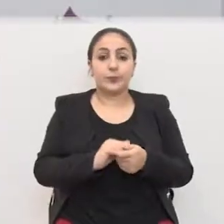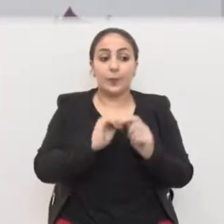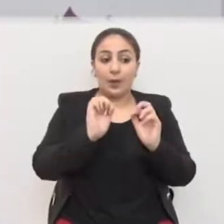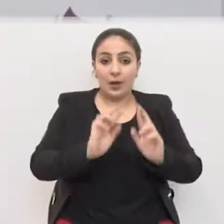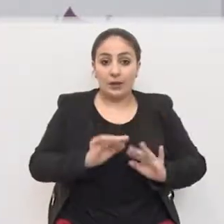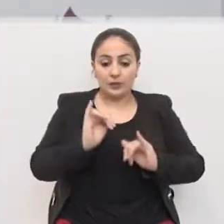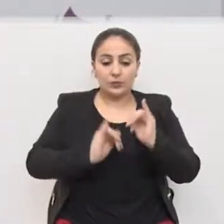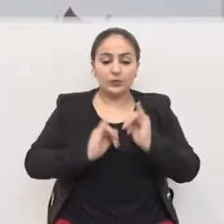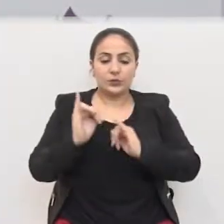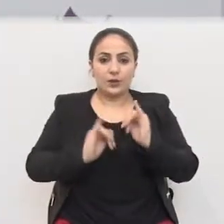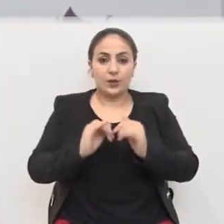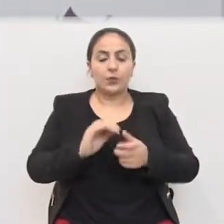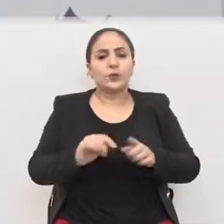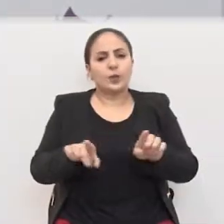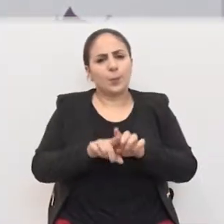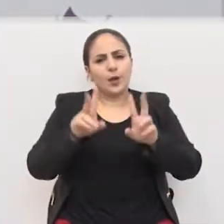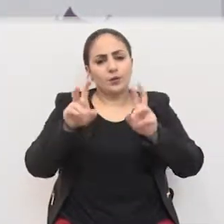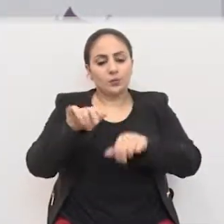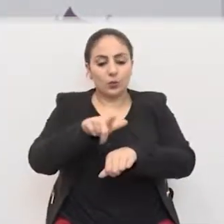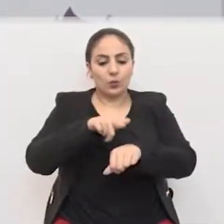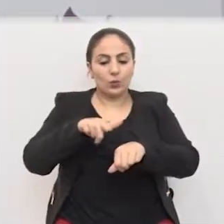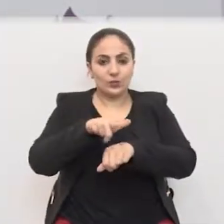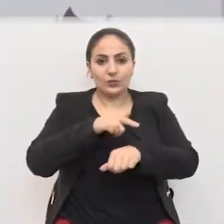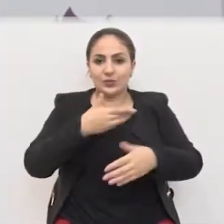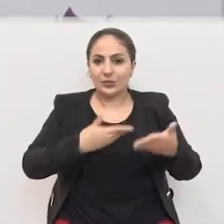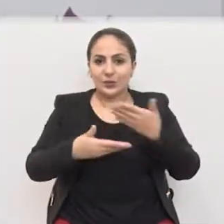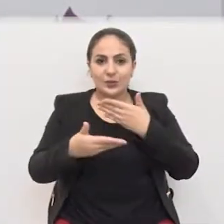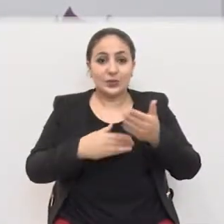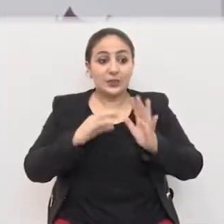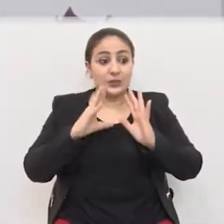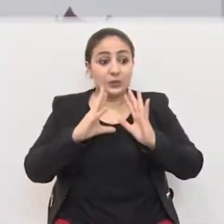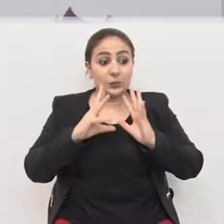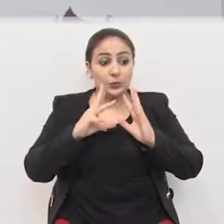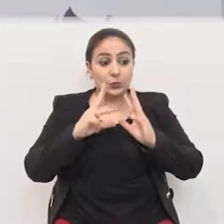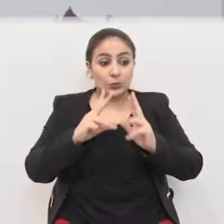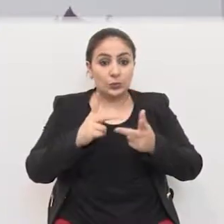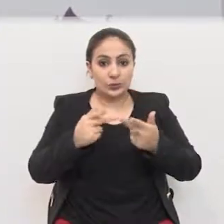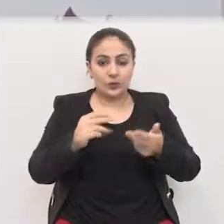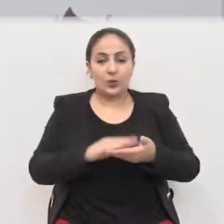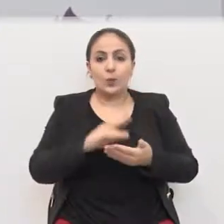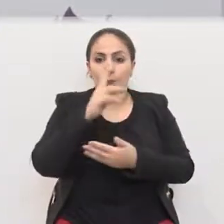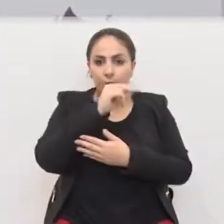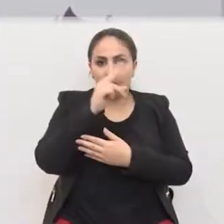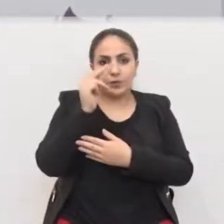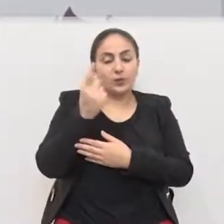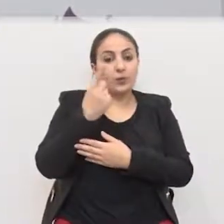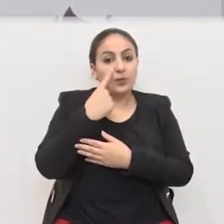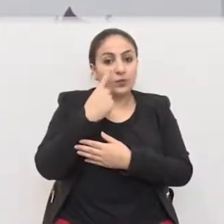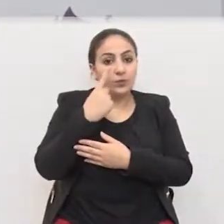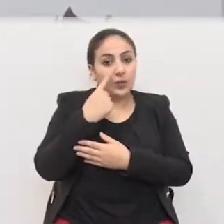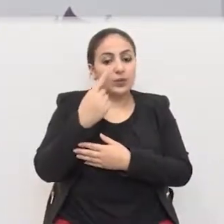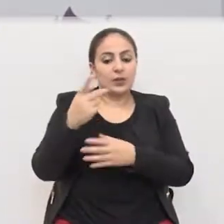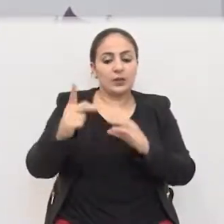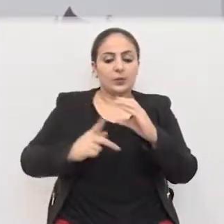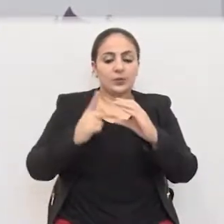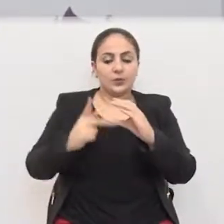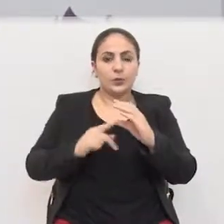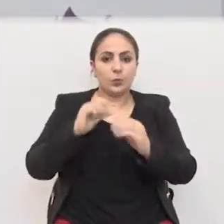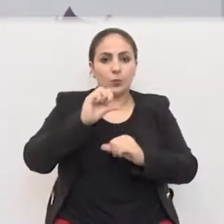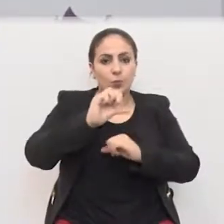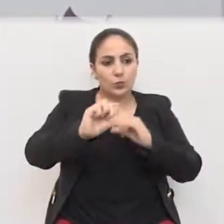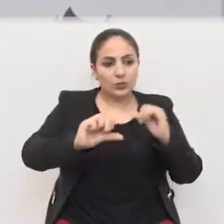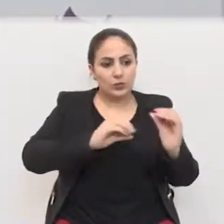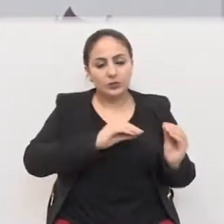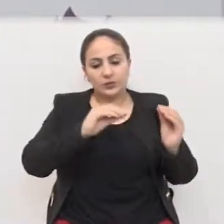Ali é uma área industrial e a questão de logística não contempla o zoneamento lá. Então, provavelmente, o prefeito também vai ter que mandar para a Câmara de Vereadores